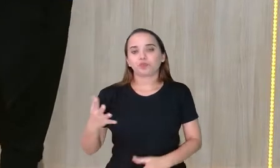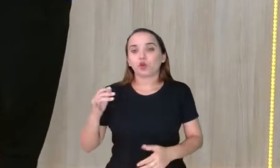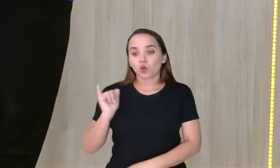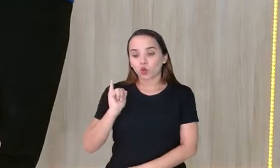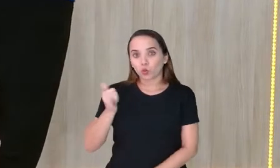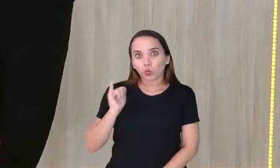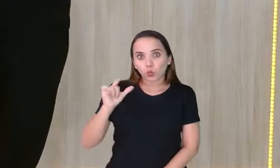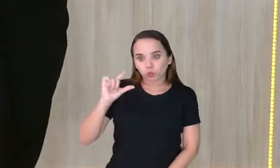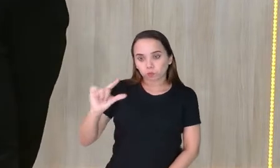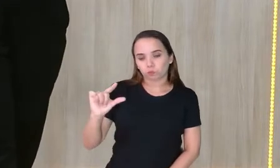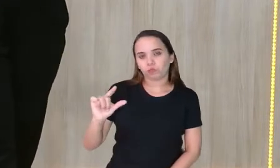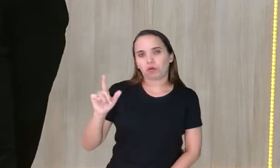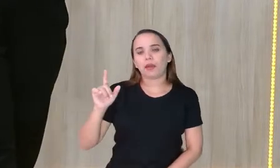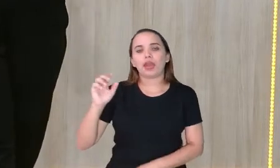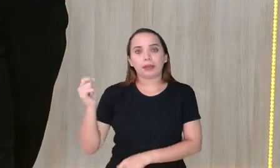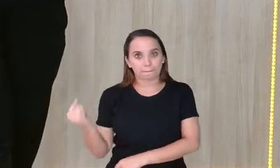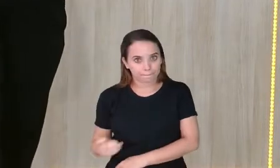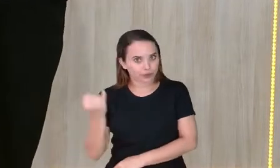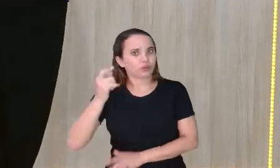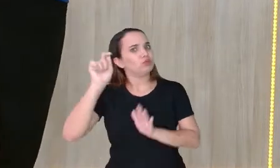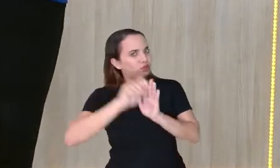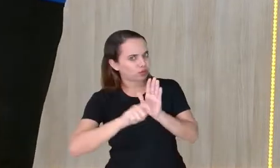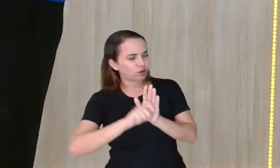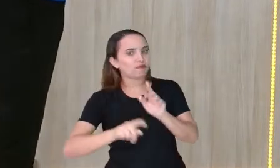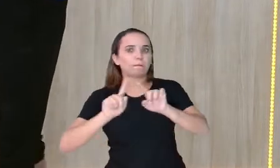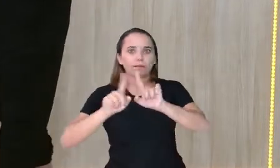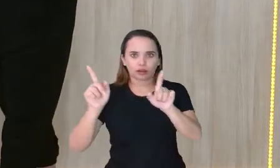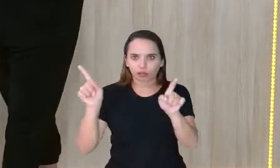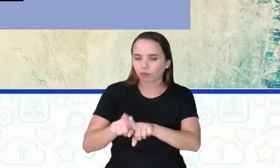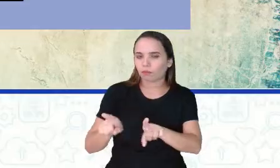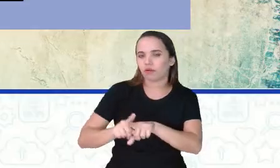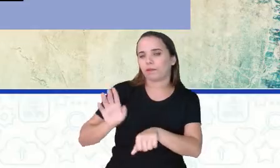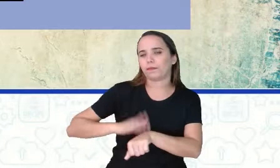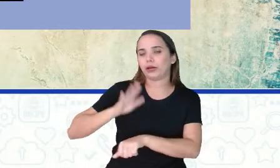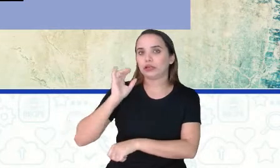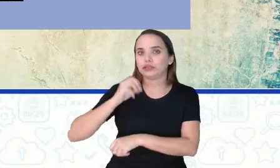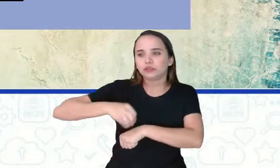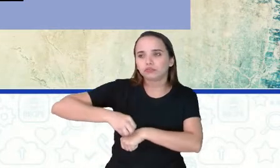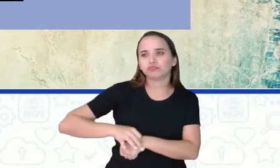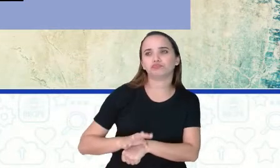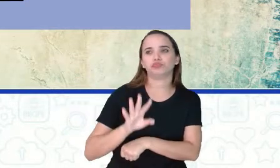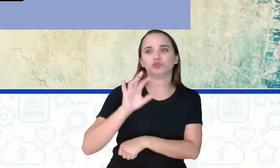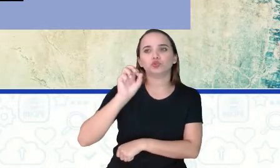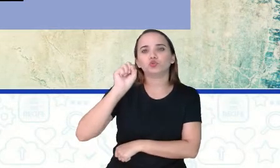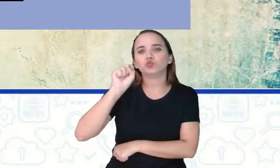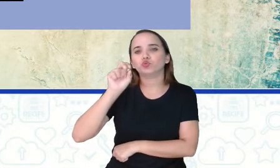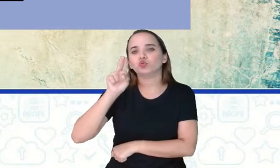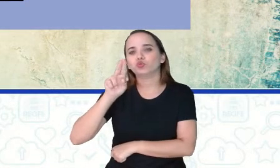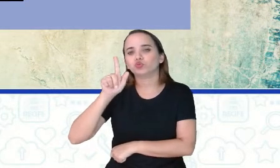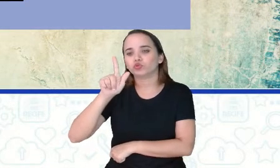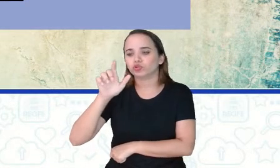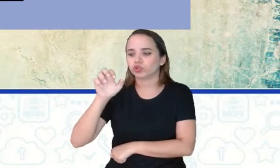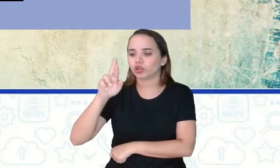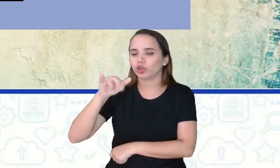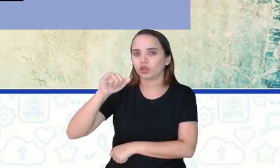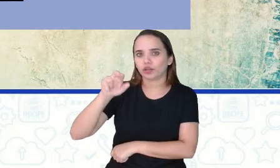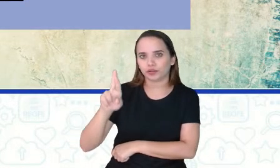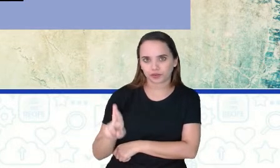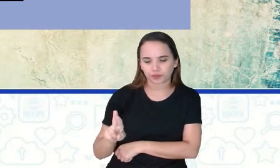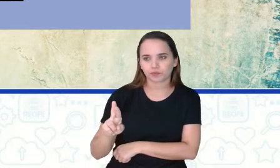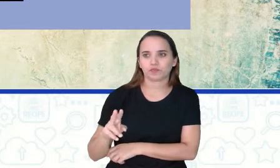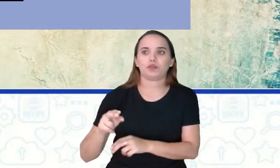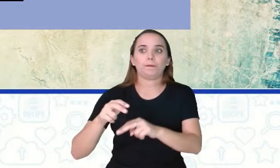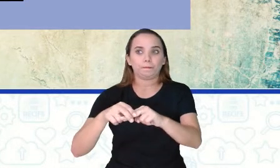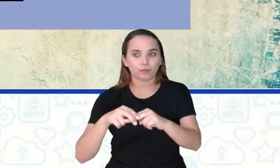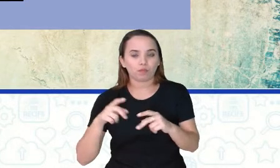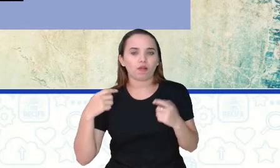mais importante que escrever é sugerir, deixando ao leitor a tarefa de entender a história por trás do pouco que